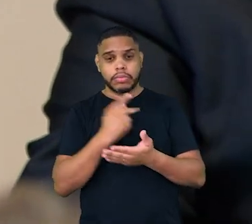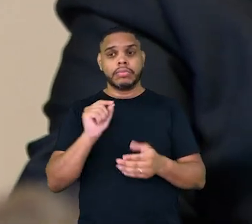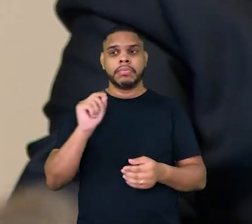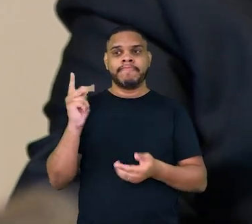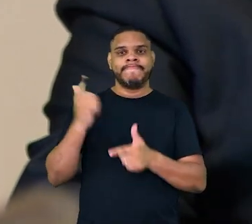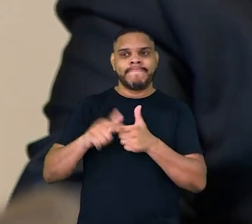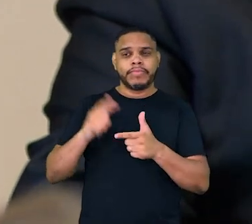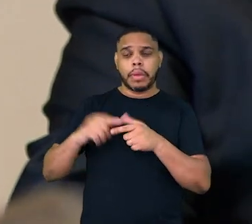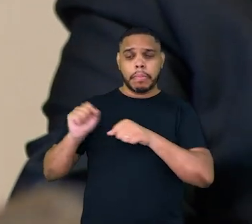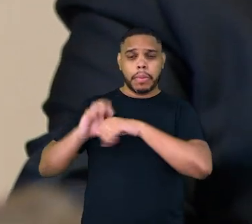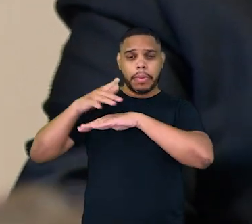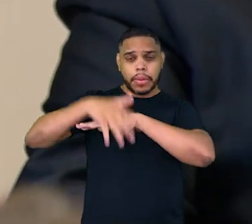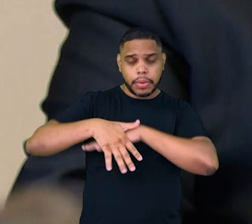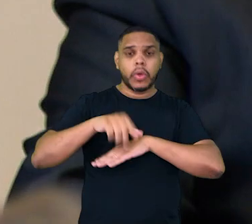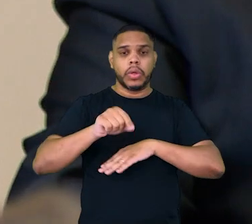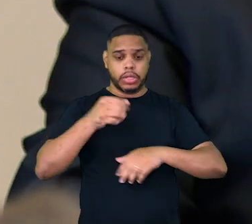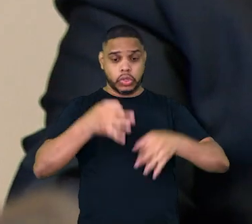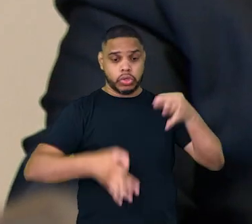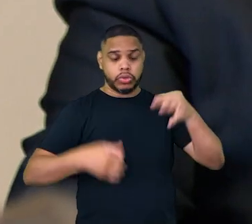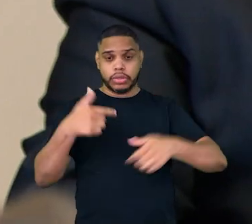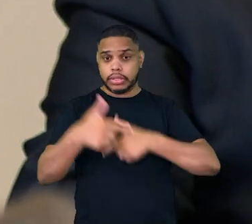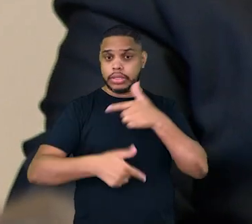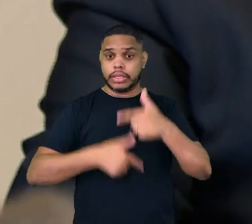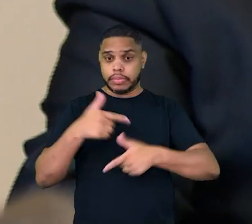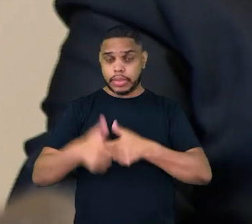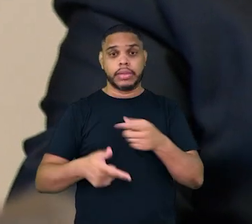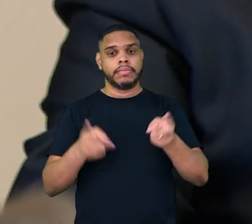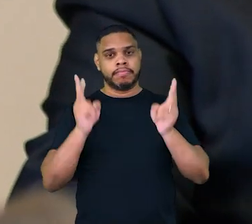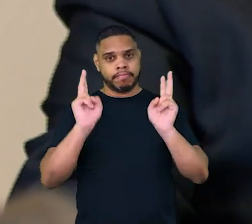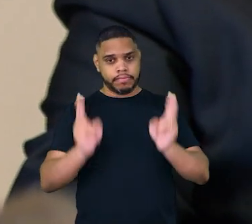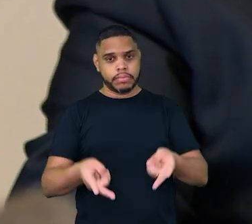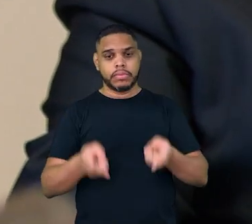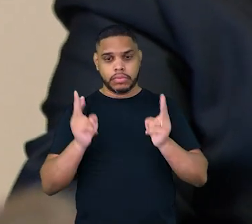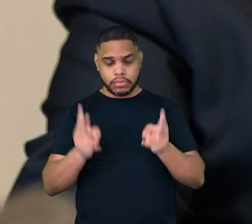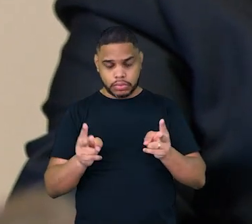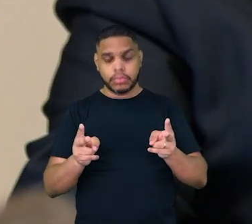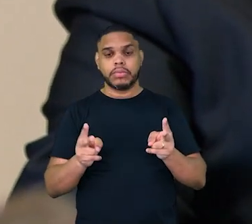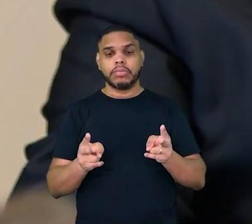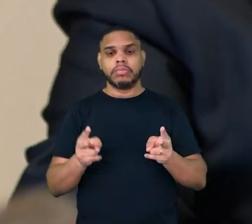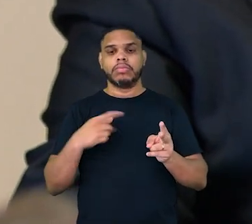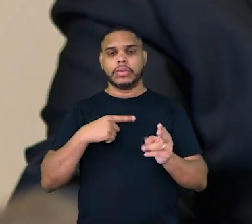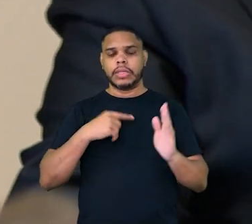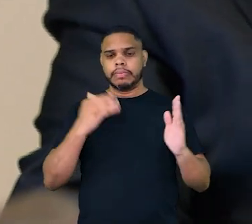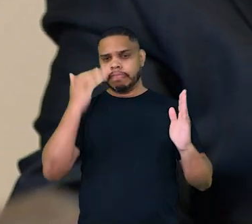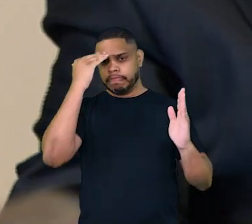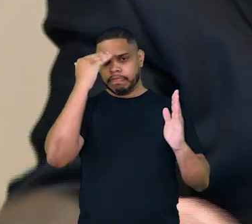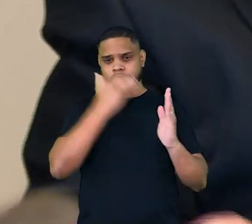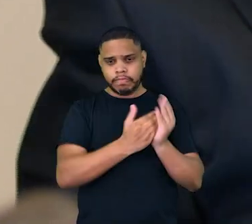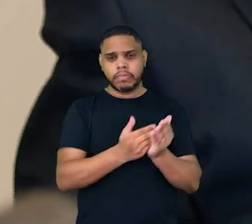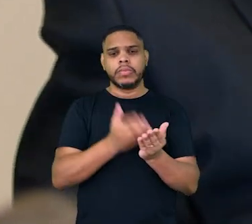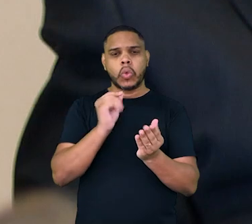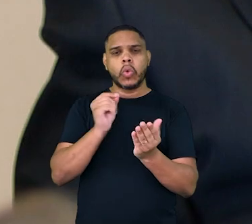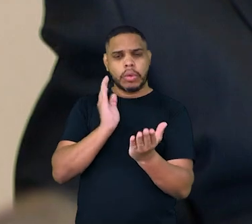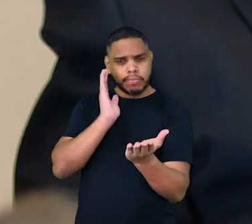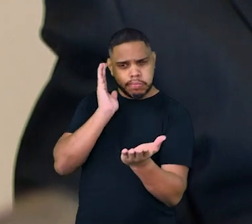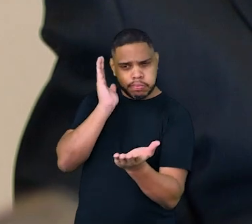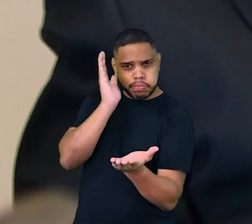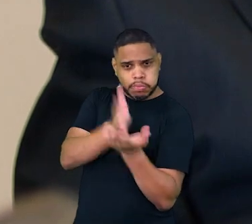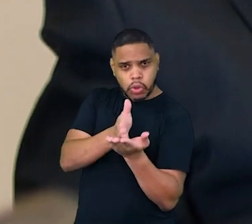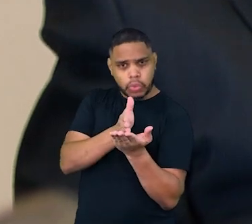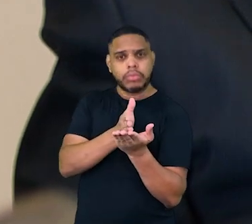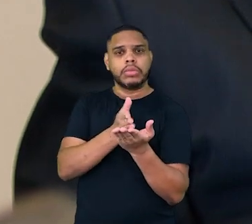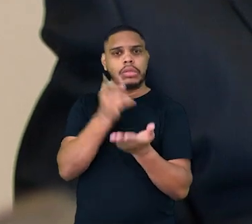importante, e dizer que a Justiça do Trabalho permanecerá sempre fiel à sua